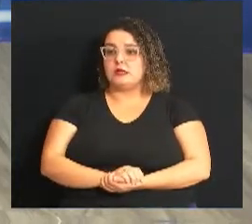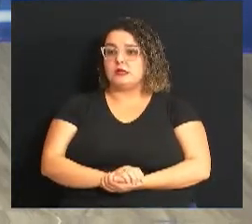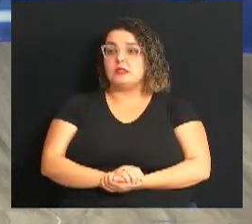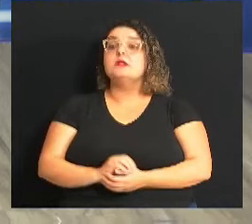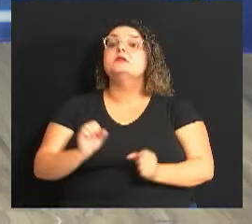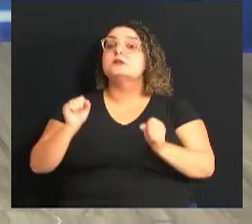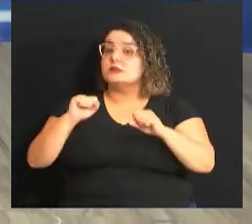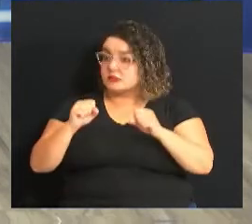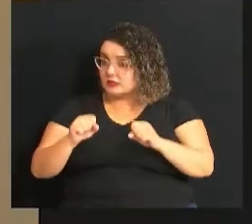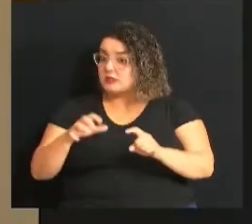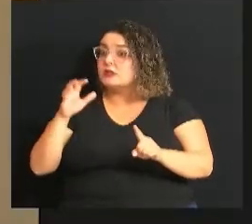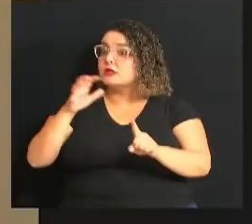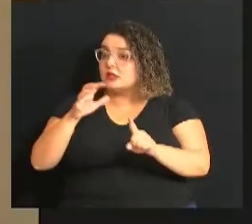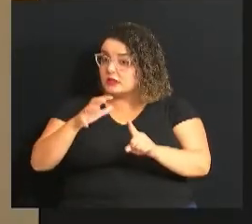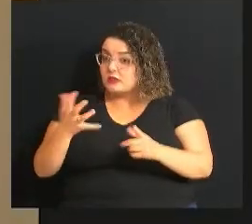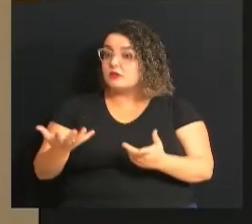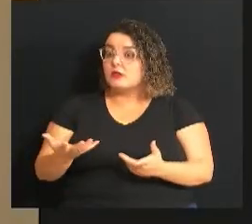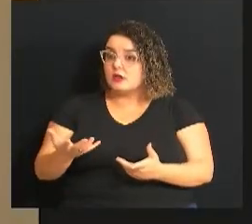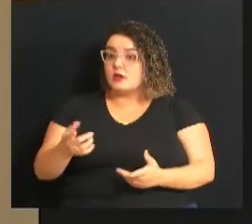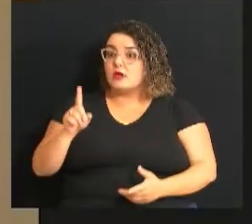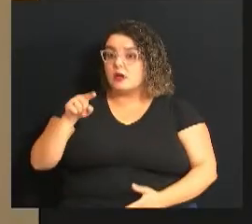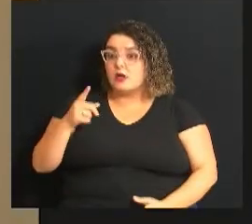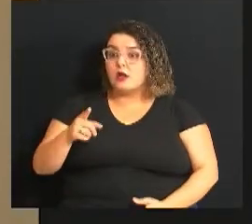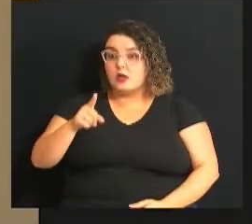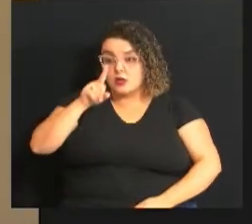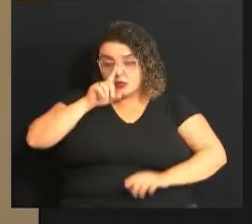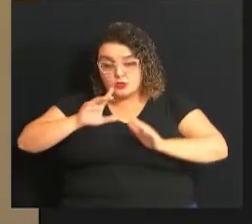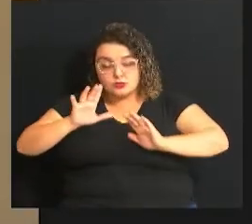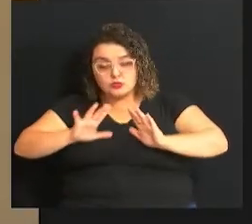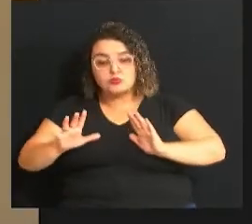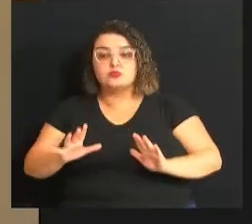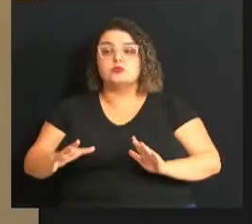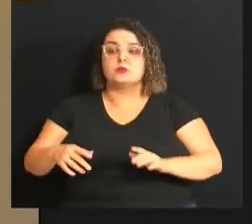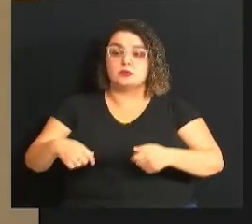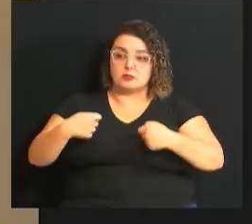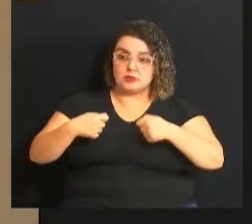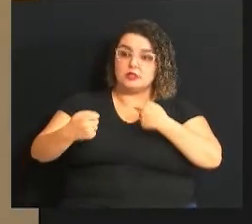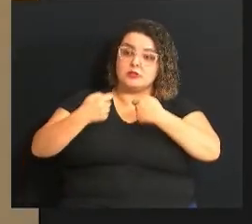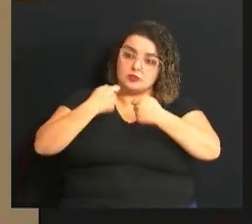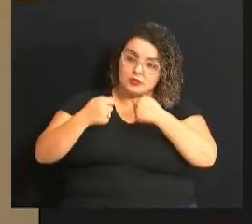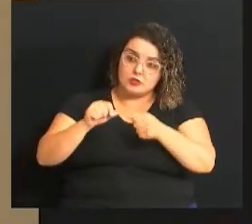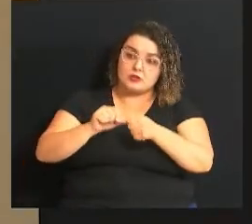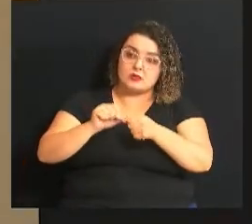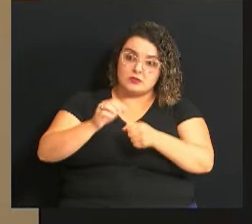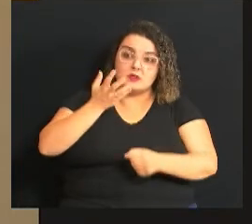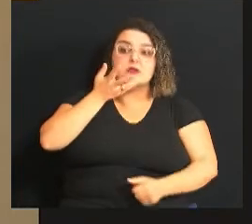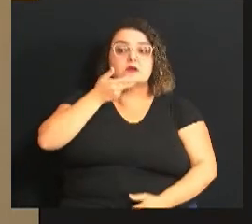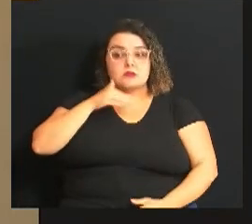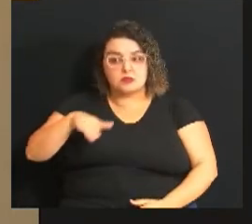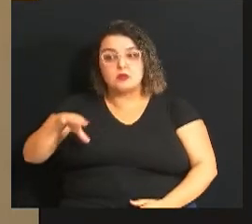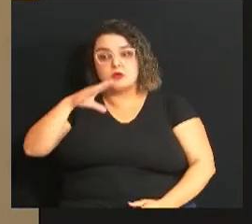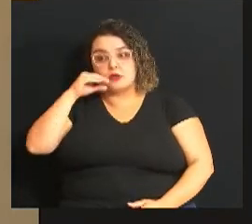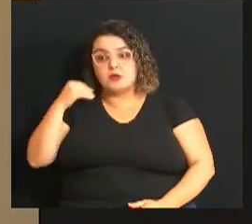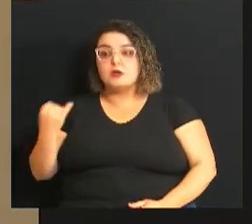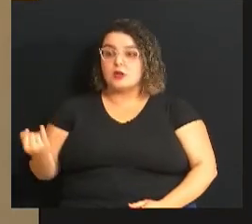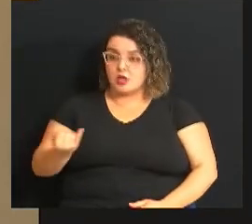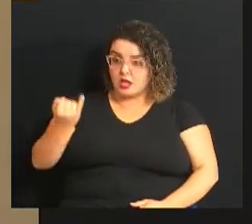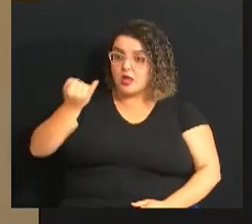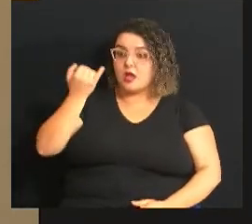Bastante, bastante. Isso é um dos cuidados que a gente tem que ter na entrevista que a gente faz com as crianças e adolescentes, né? É